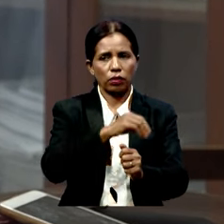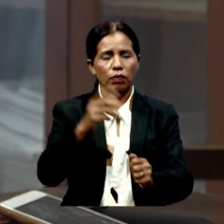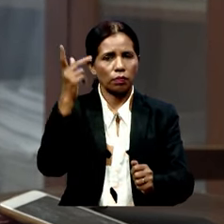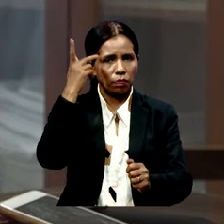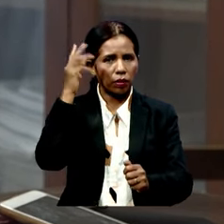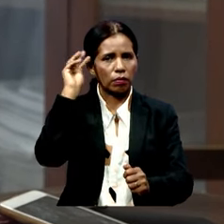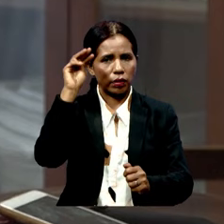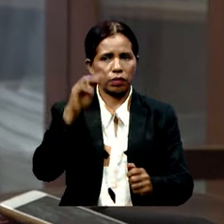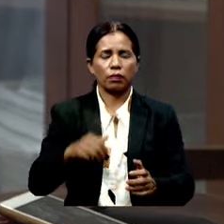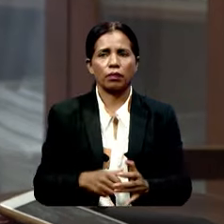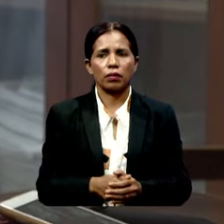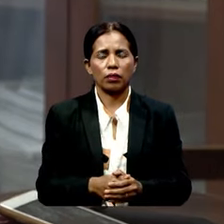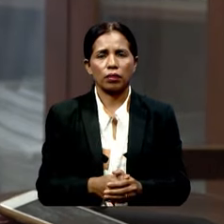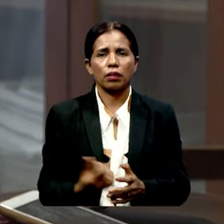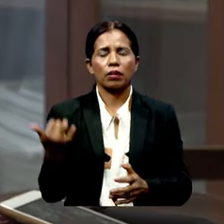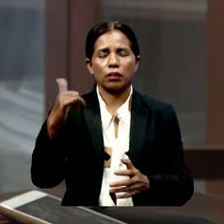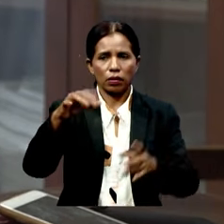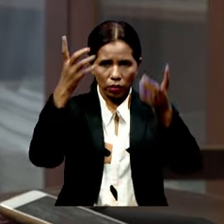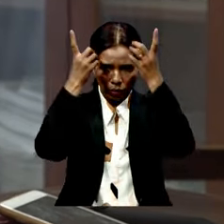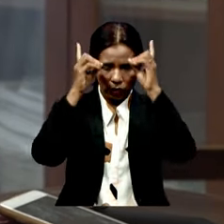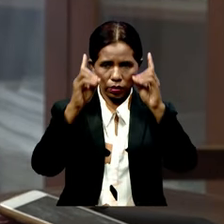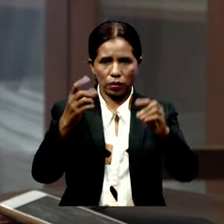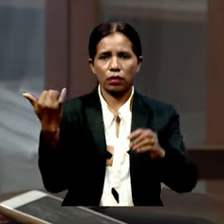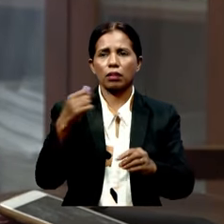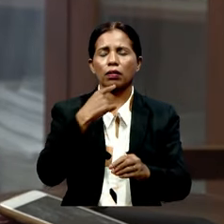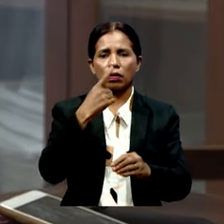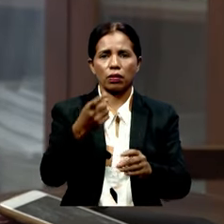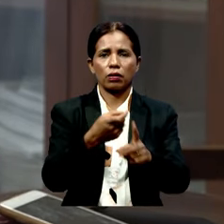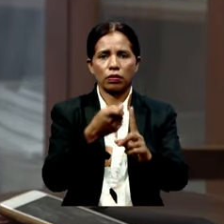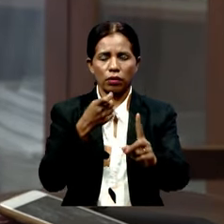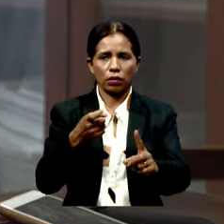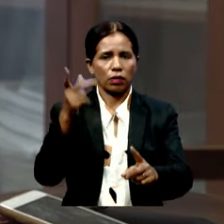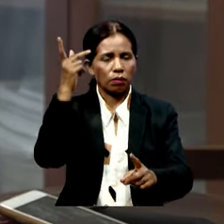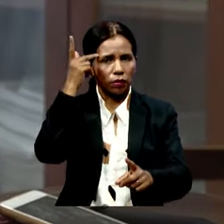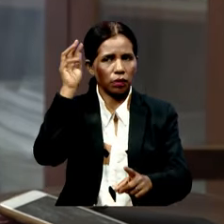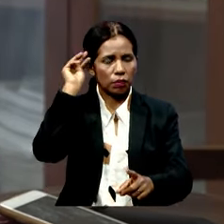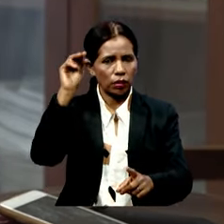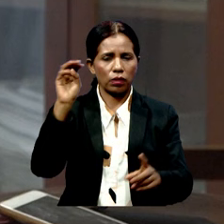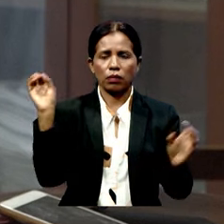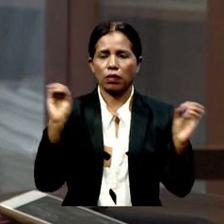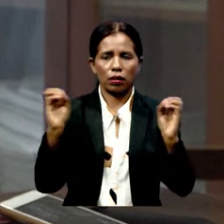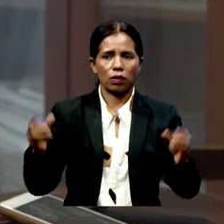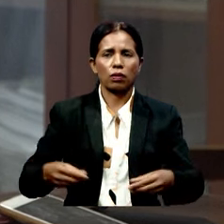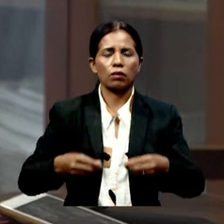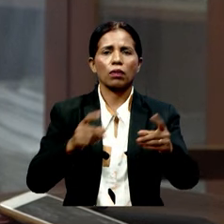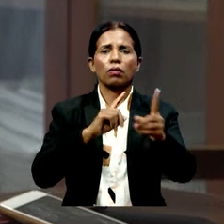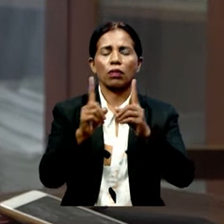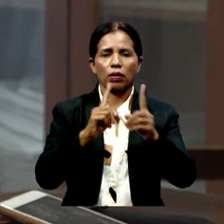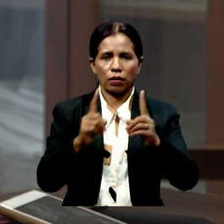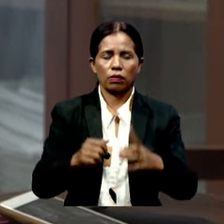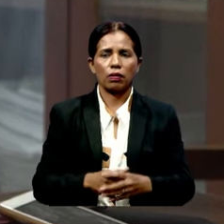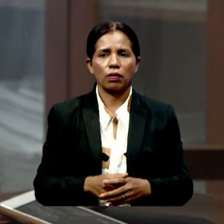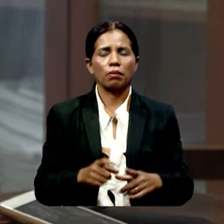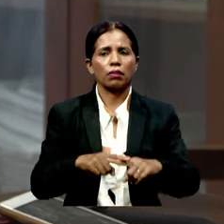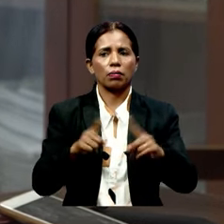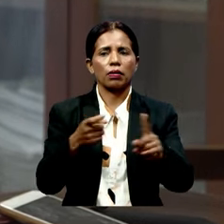Primeiro-Ministro. E a ser minha decisão, né, será até de catar com o Primeiro-Ministro Maclafo comentário, mas bem,